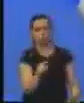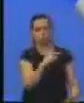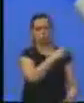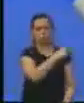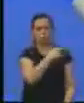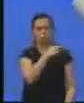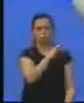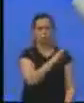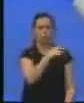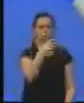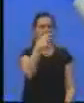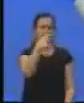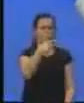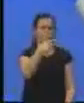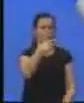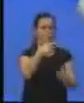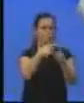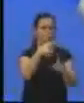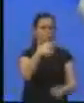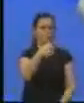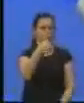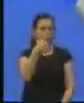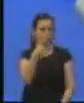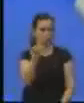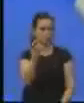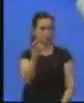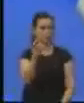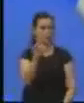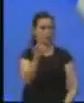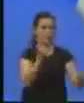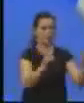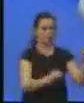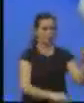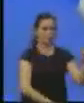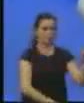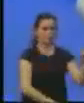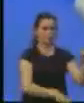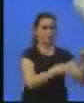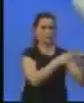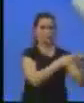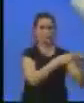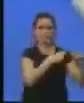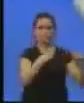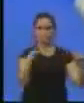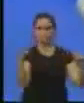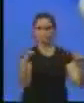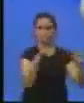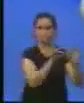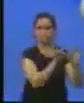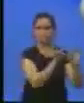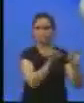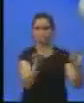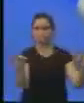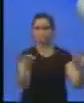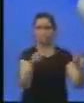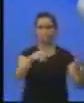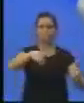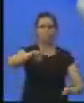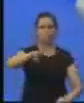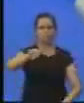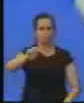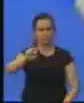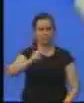menos t² mais 6t. Com S, o espaço em metros, e t, o tempo,